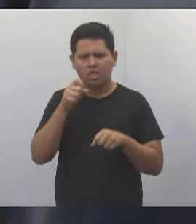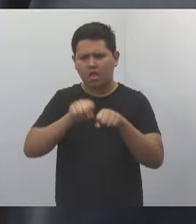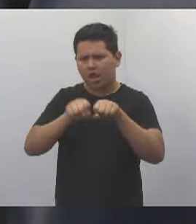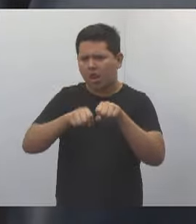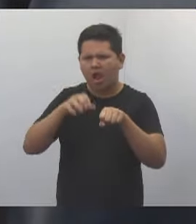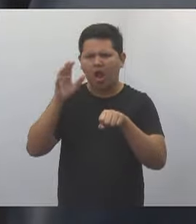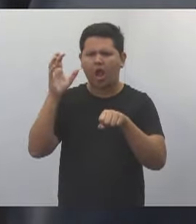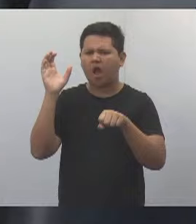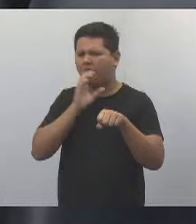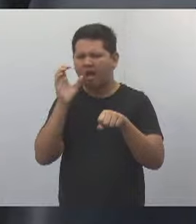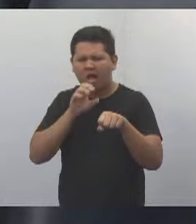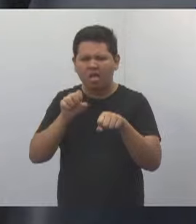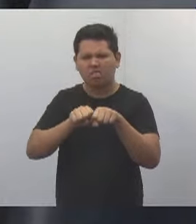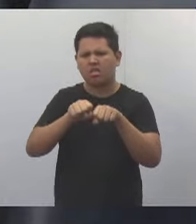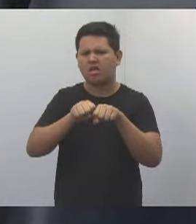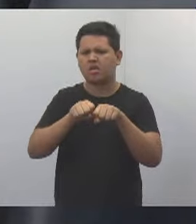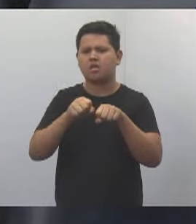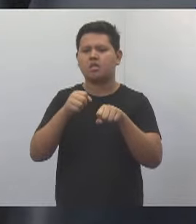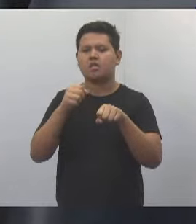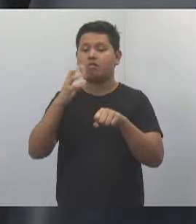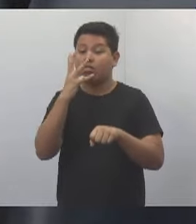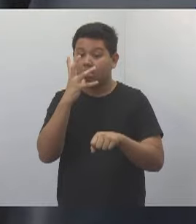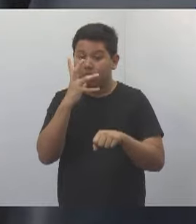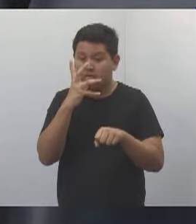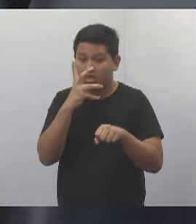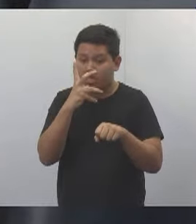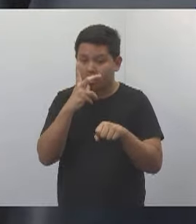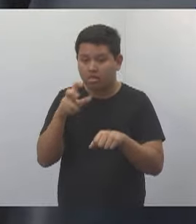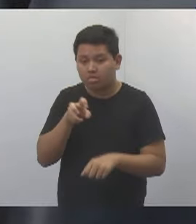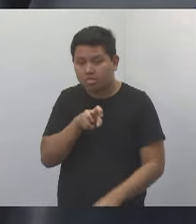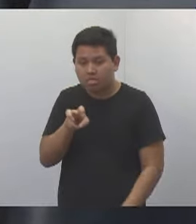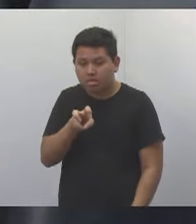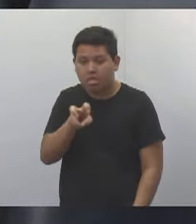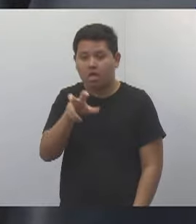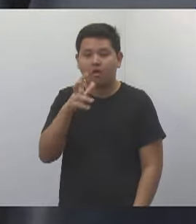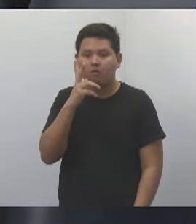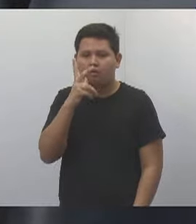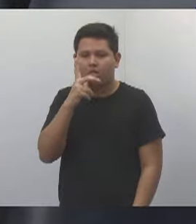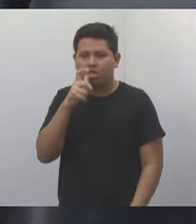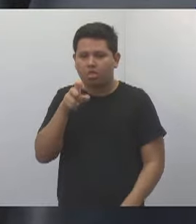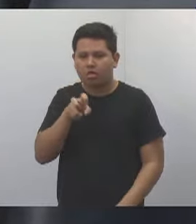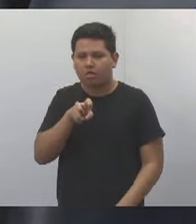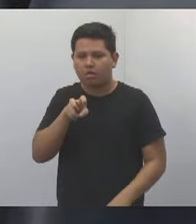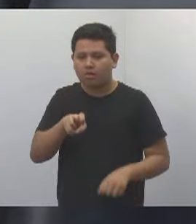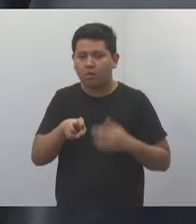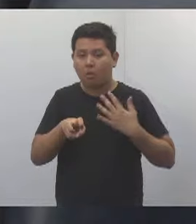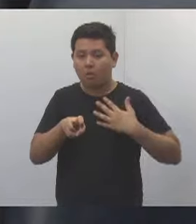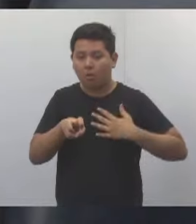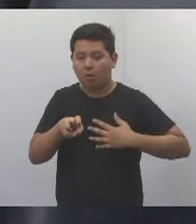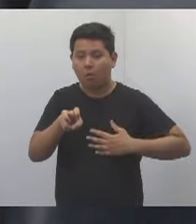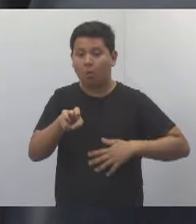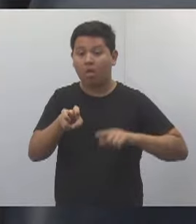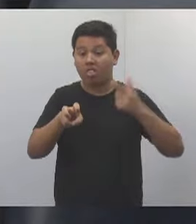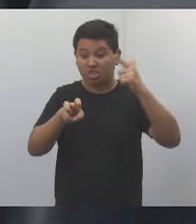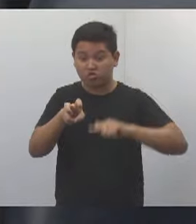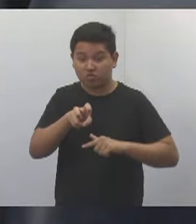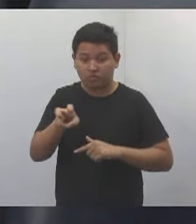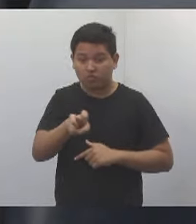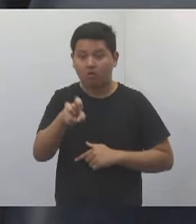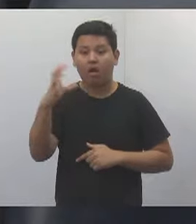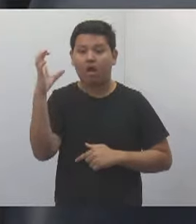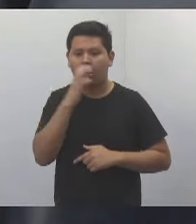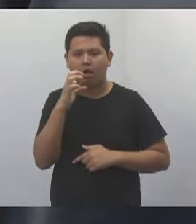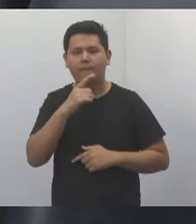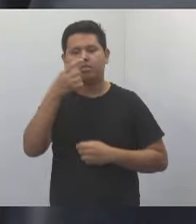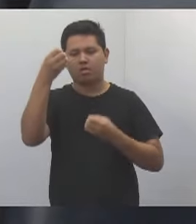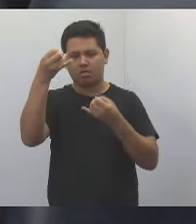velocidade, eles reduzem, passam e já aceleram da mesma forma. Como eu cheguei a comentar